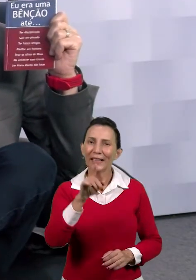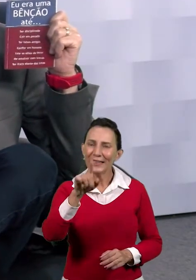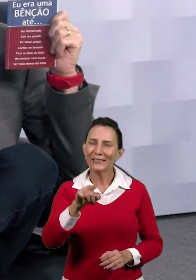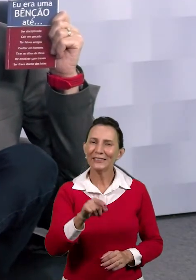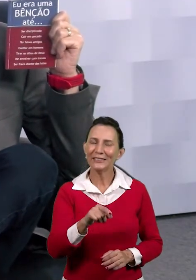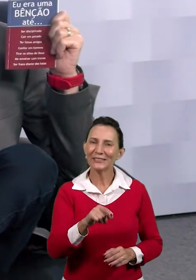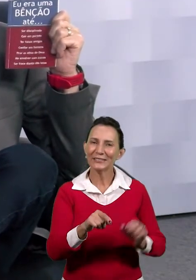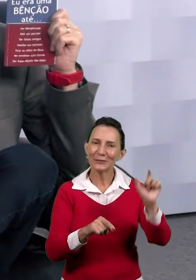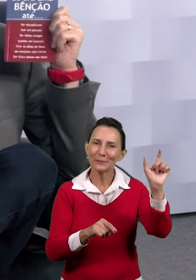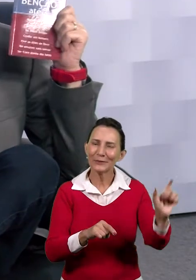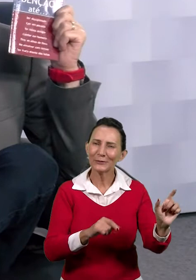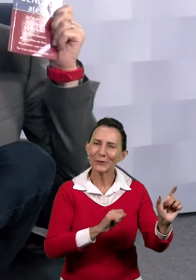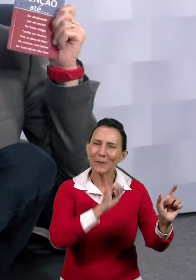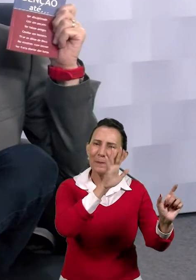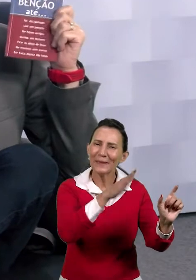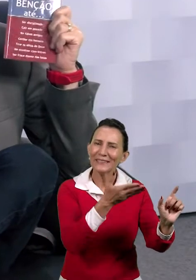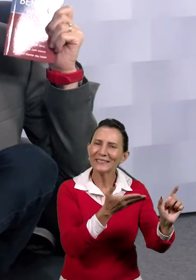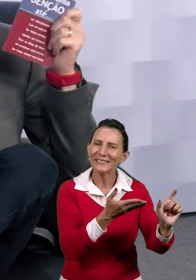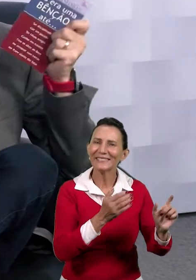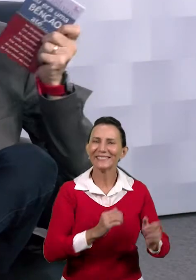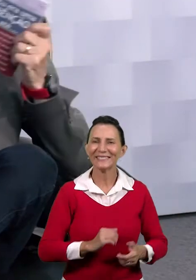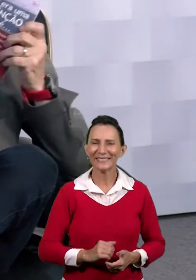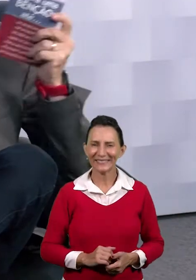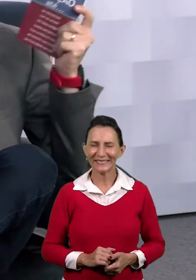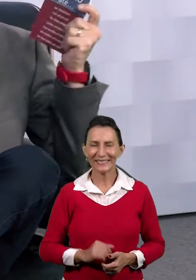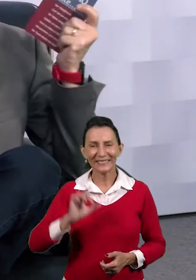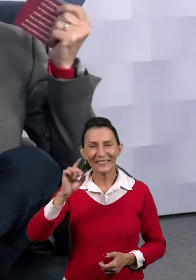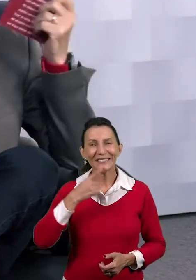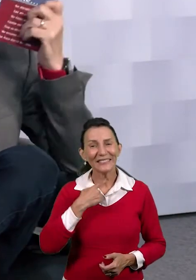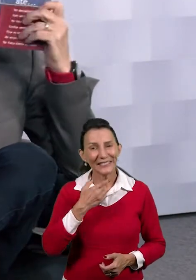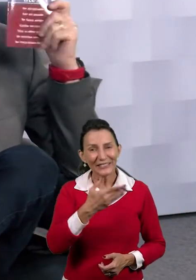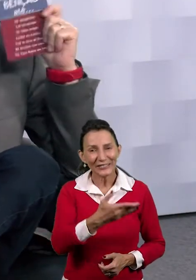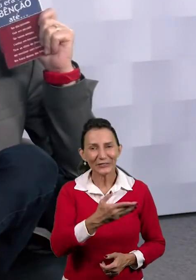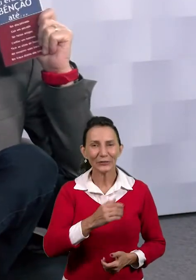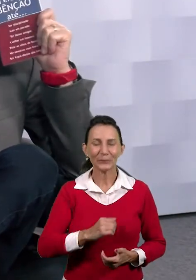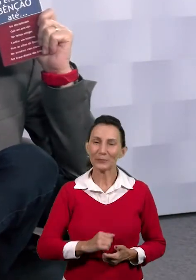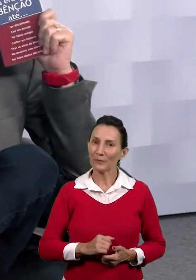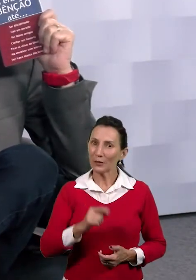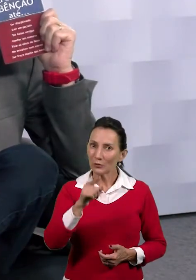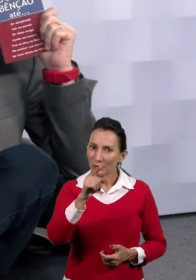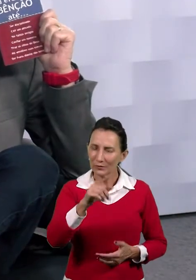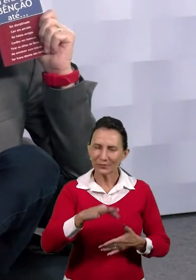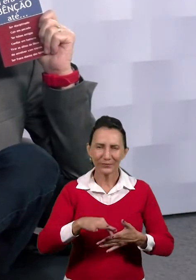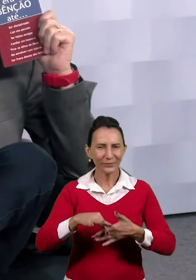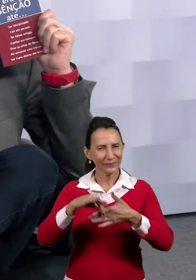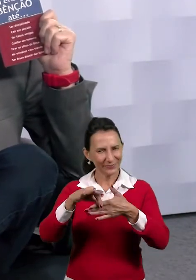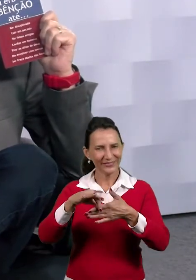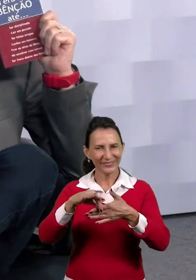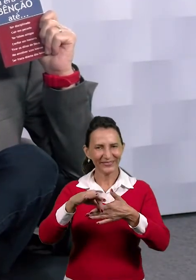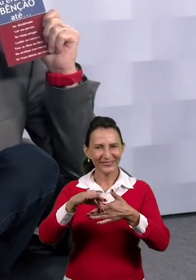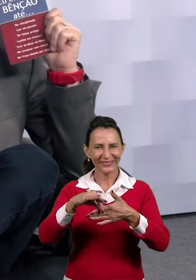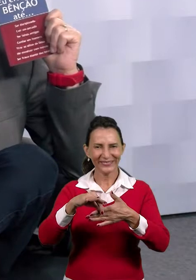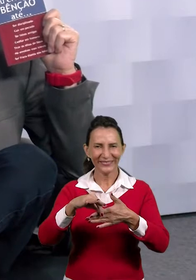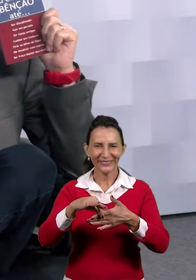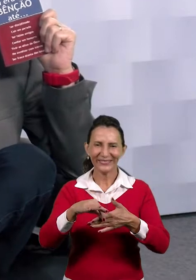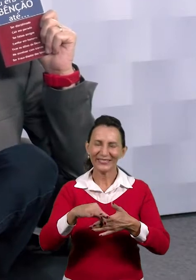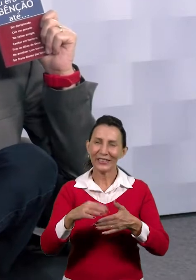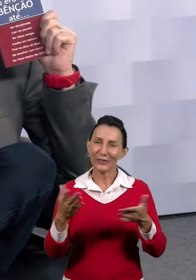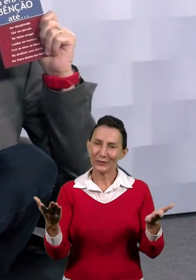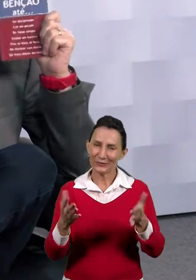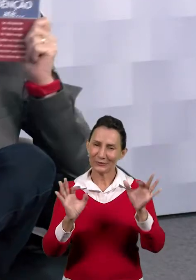uma bênção. É isso que Deus desejou. Então você que é um líder, a voz do conselho chega até